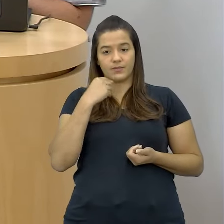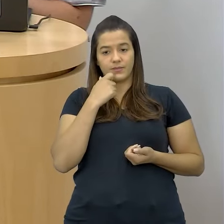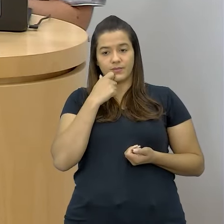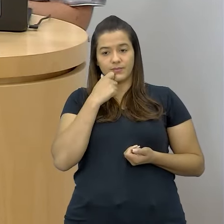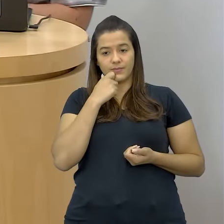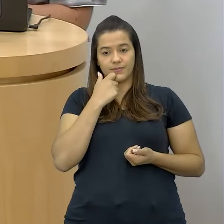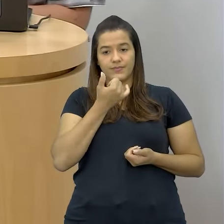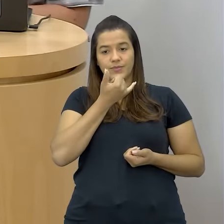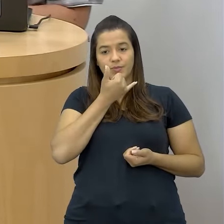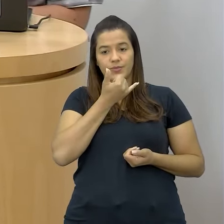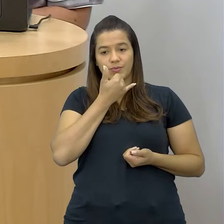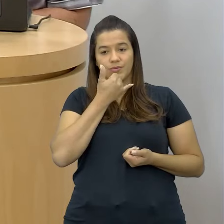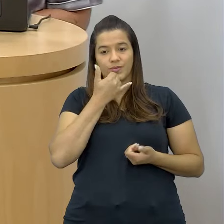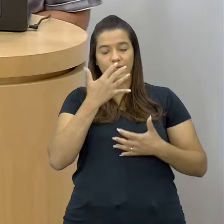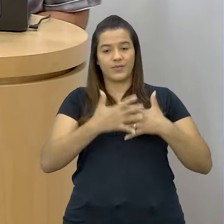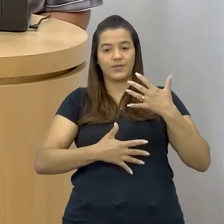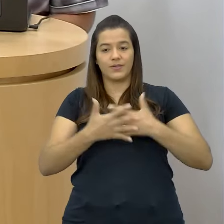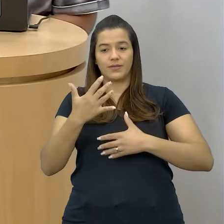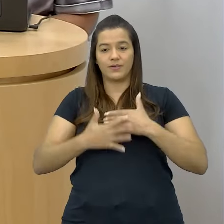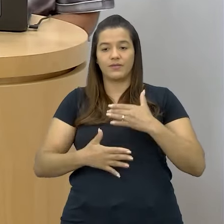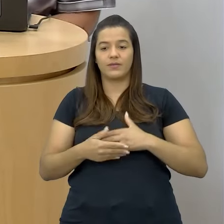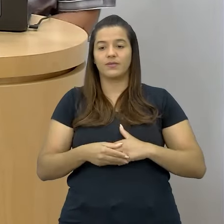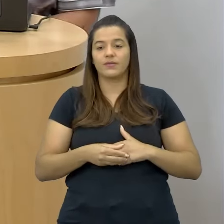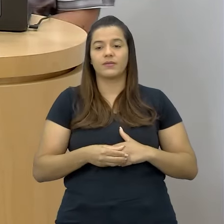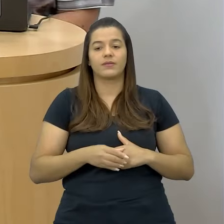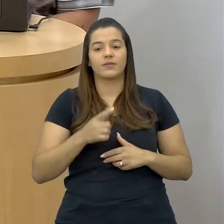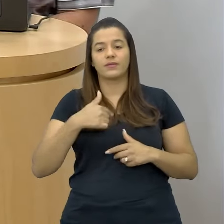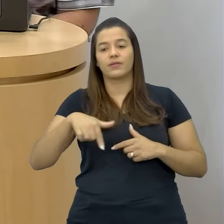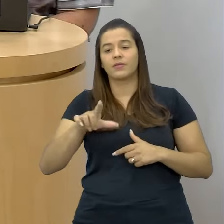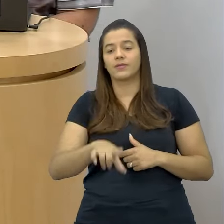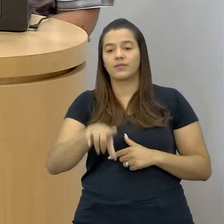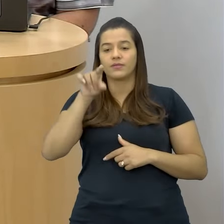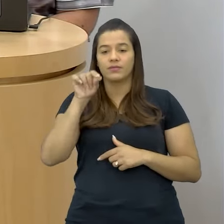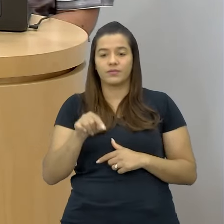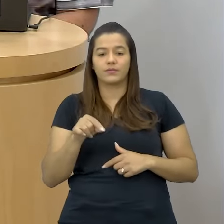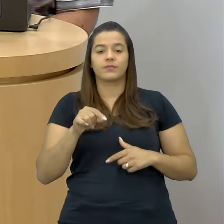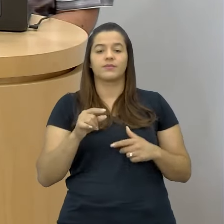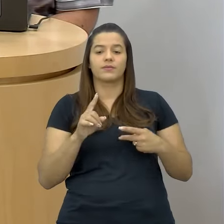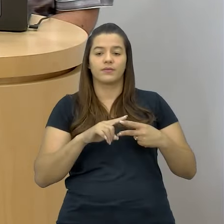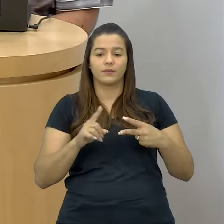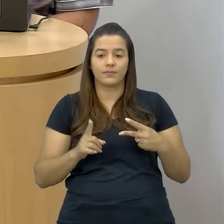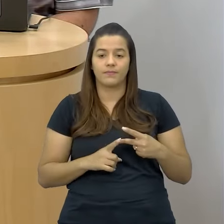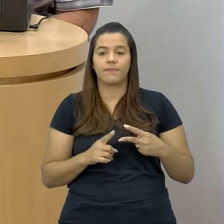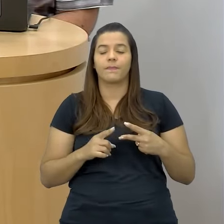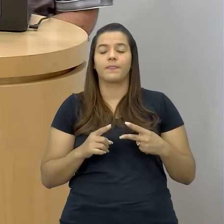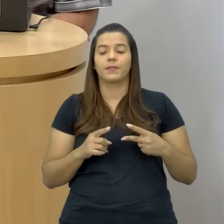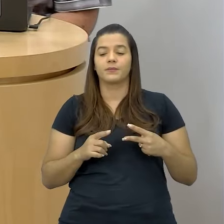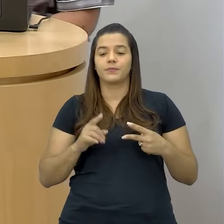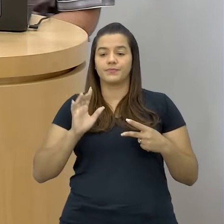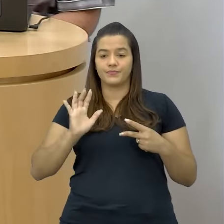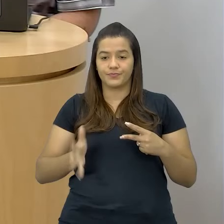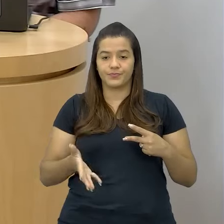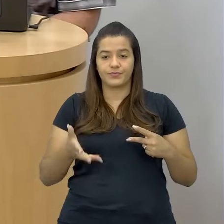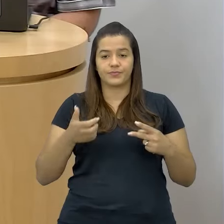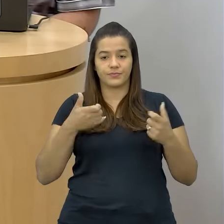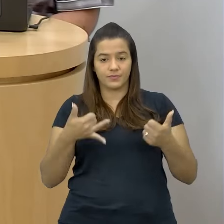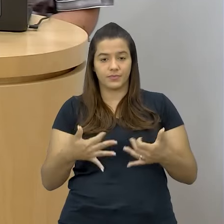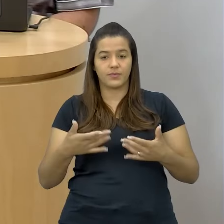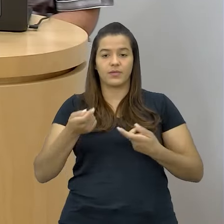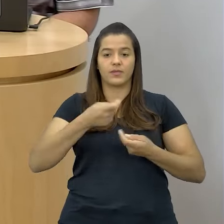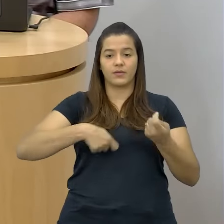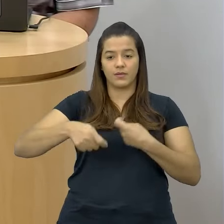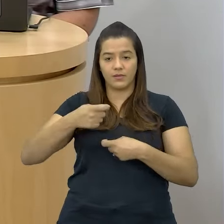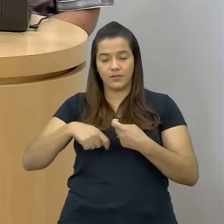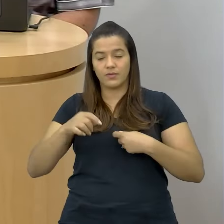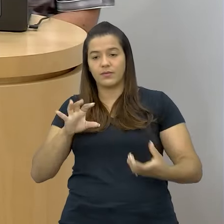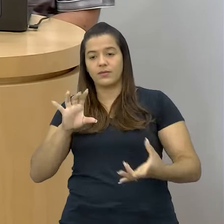Ai, gente, olha, foge tudo. Não, a gente escolheu a primeira com a segundo componente, a de educação financeira em conexão junto